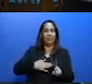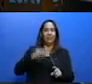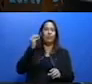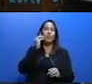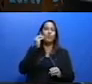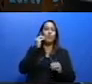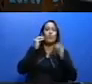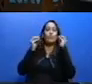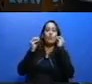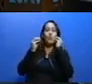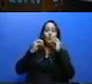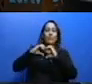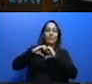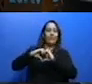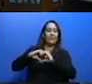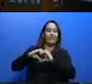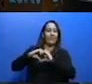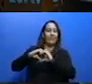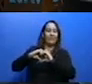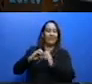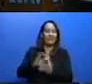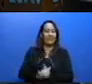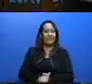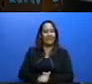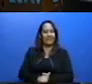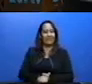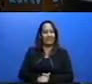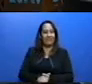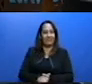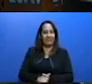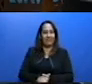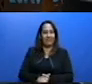beijo no coração e a gente se vê. Segura, segundo ano!